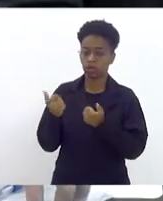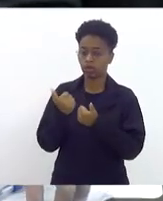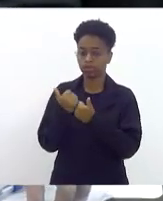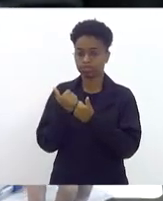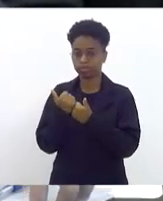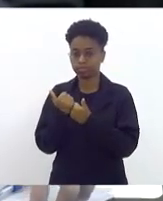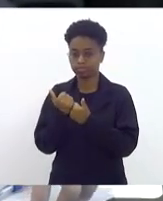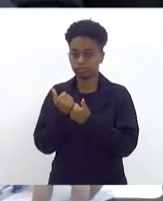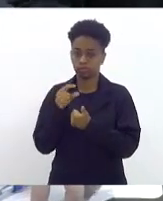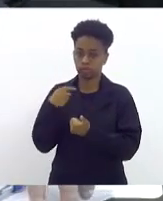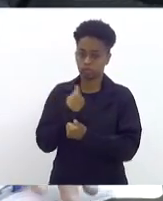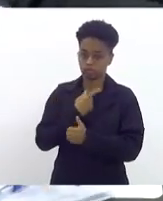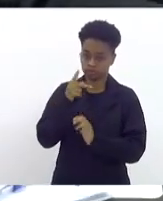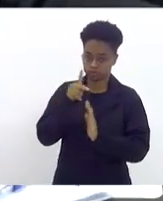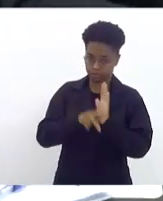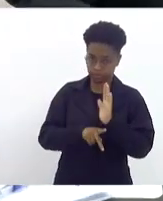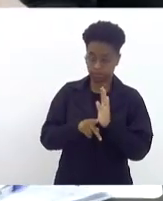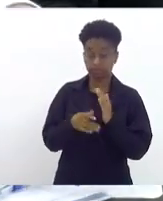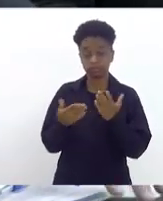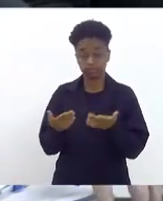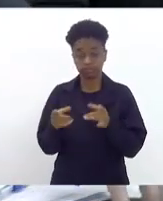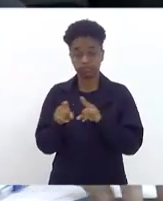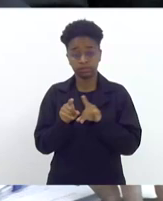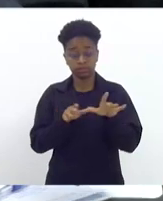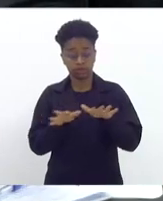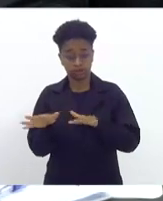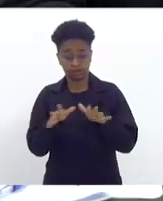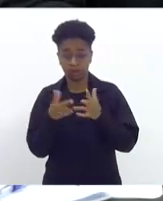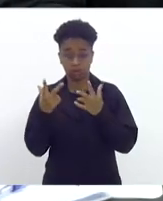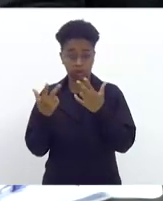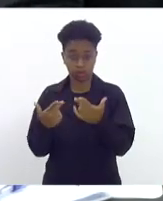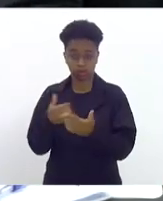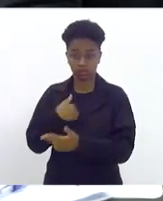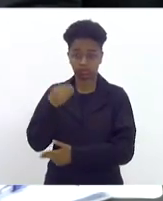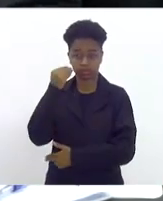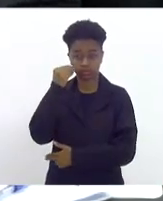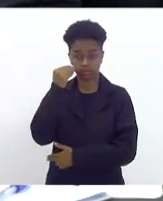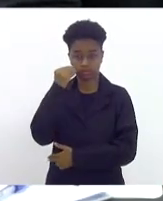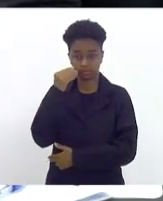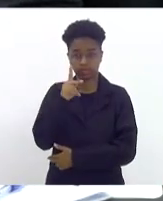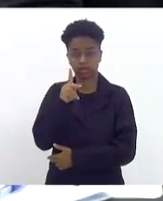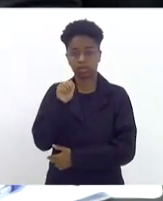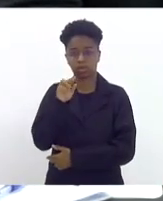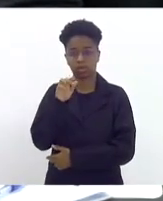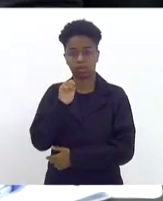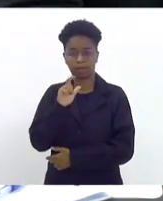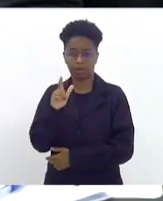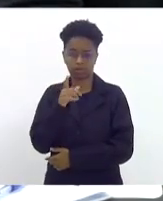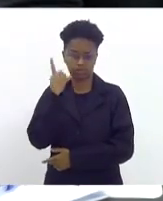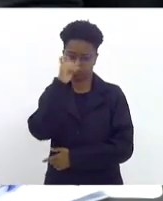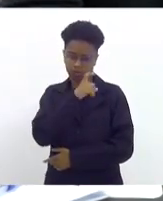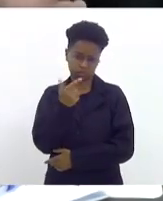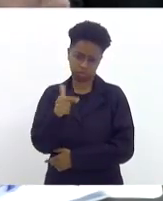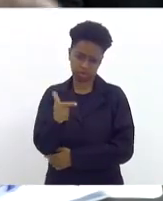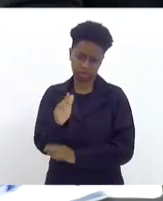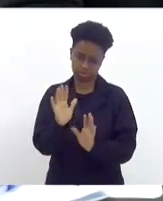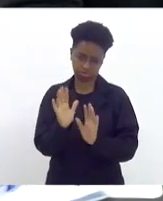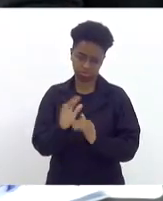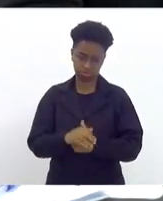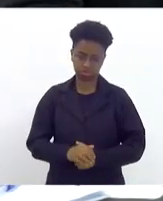ser com o autor do nosso projeto esse mesmo movimento eu vou tentar também fazer todo problema não tem não vai ter muita dificuldade com isso não